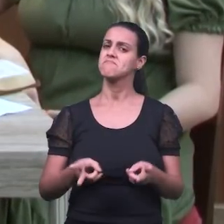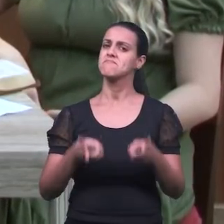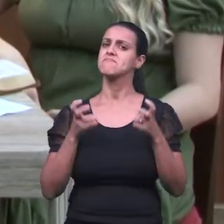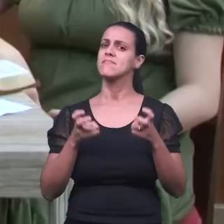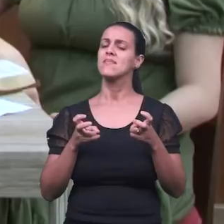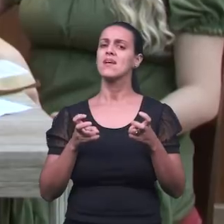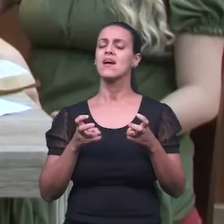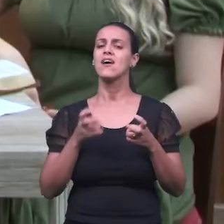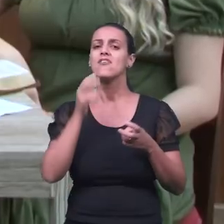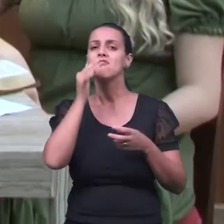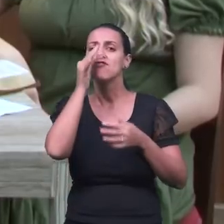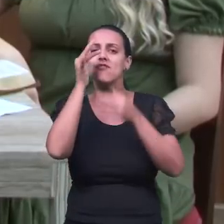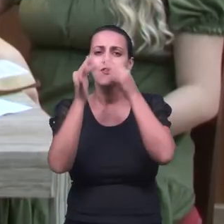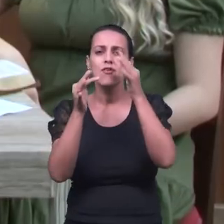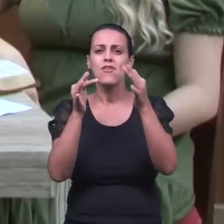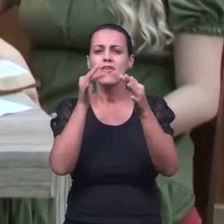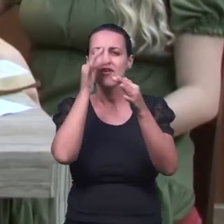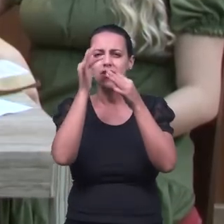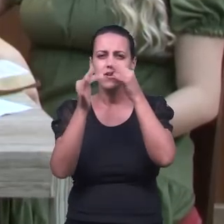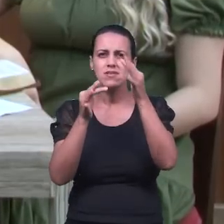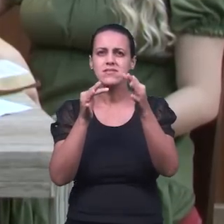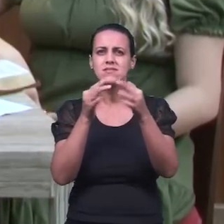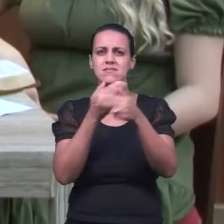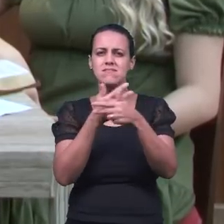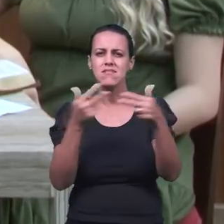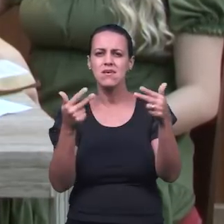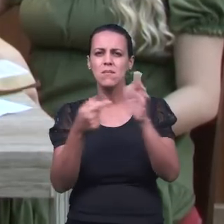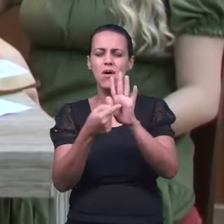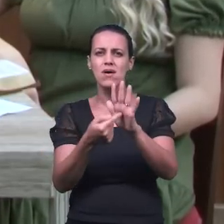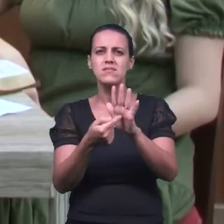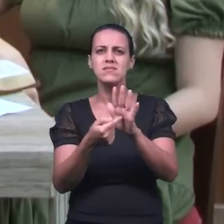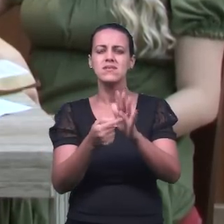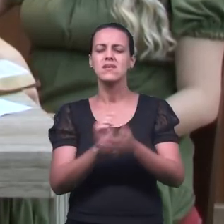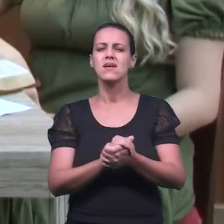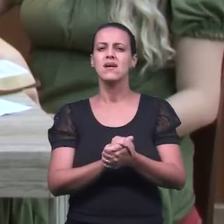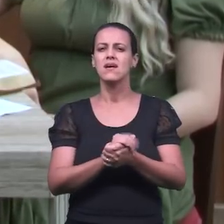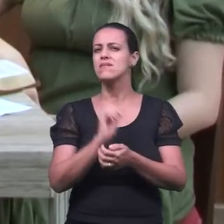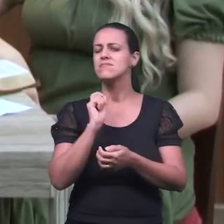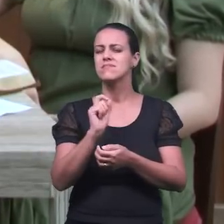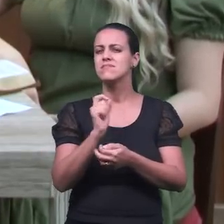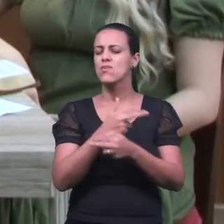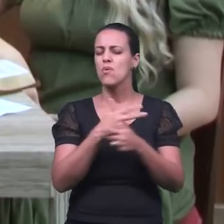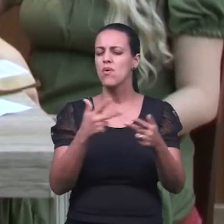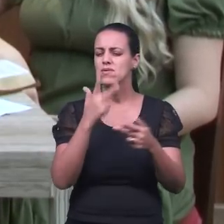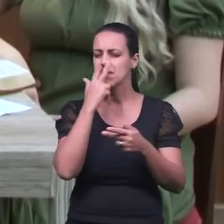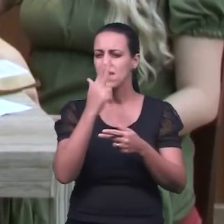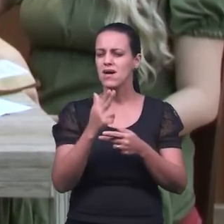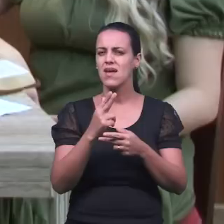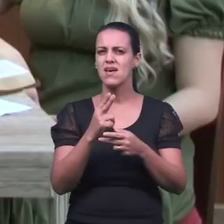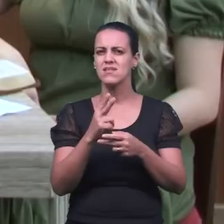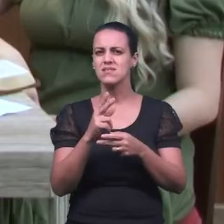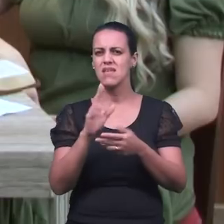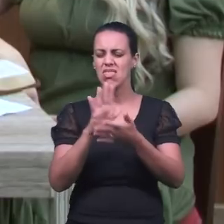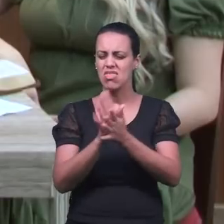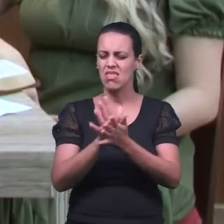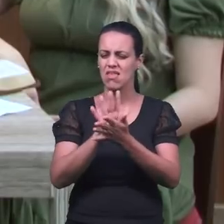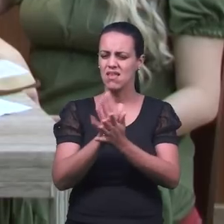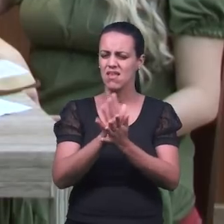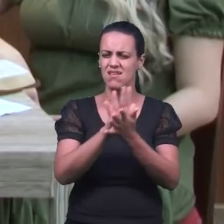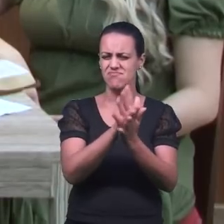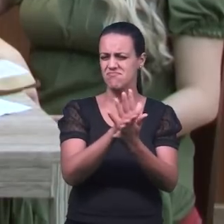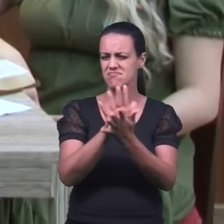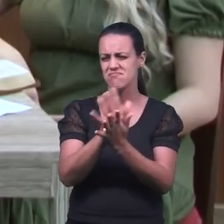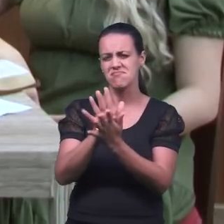das flores, ou melhor, dos frutos pequenos, quando começa a surgir, né, é algo que a destruição ela é constante até.